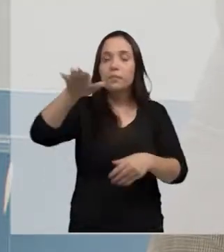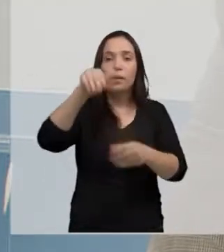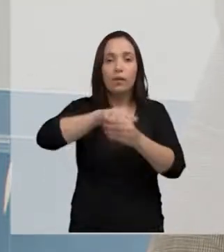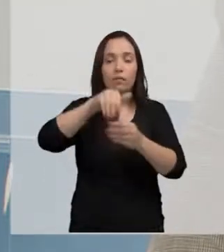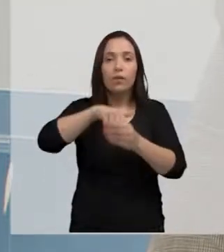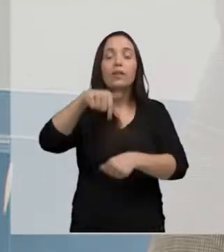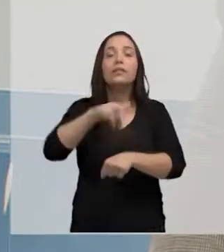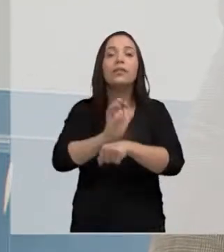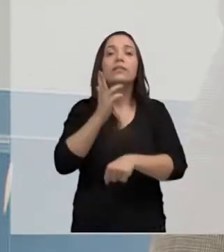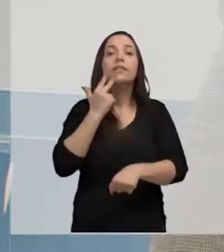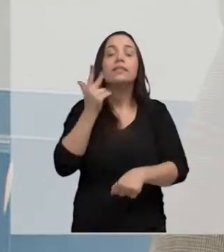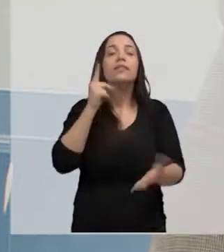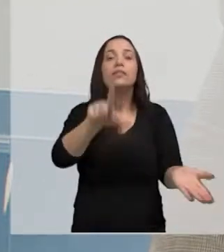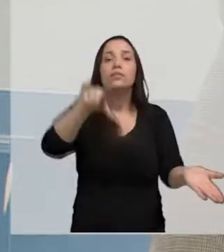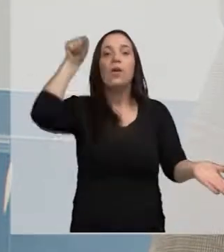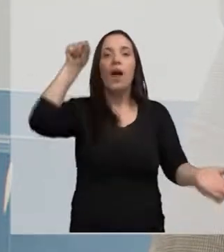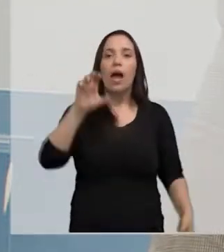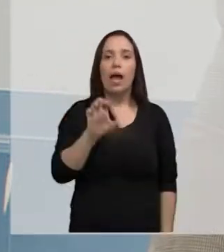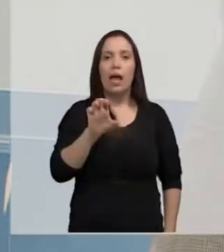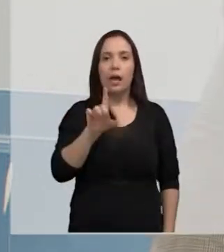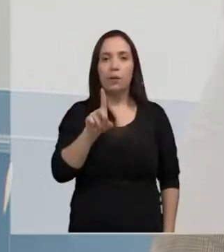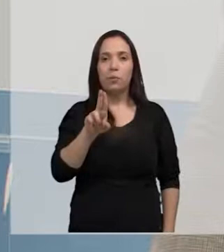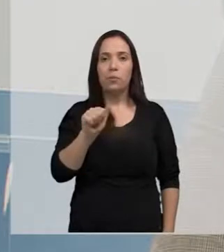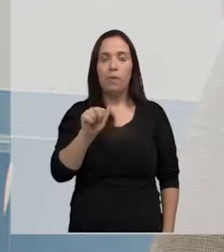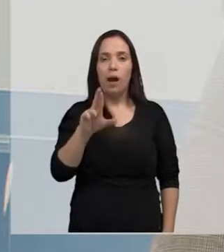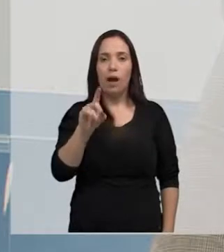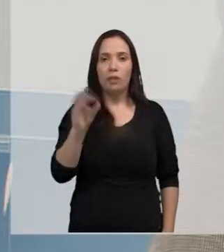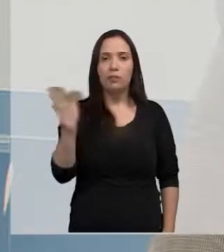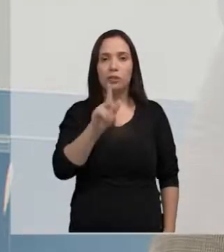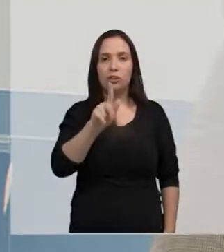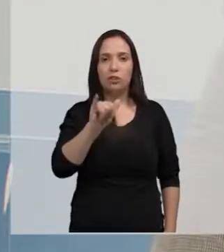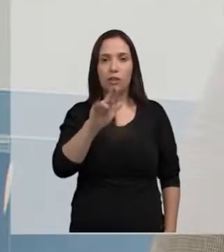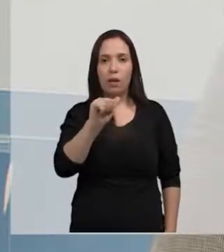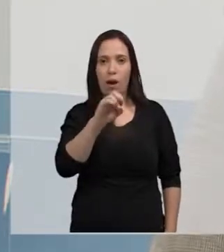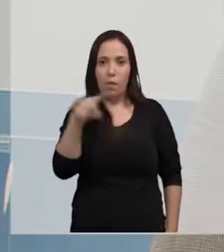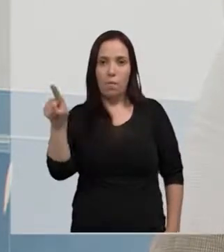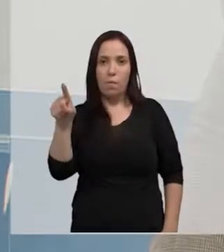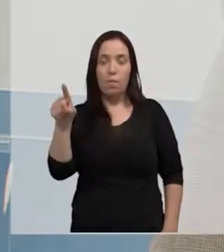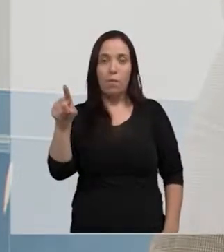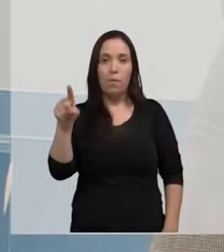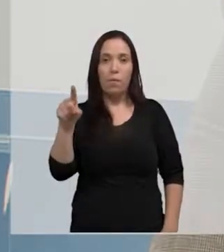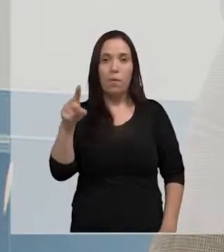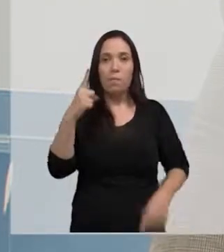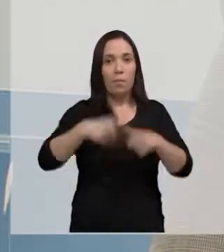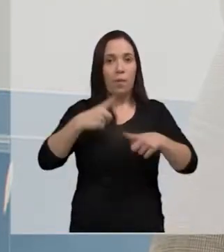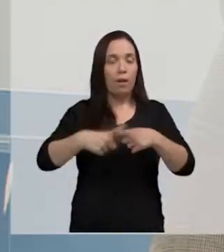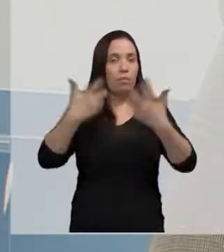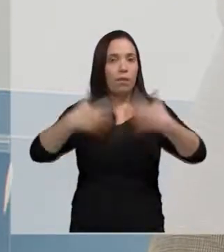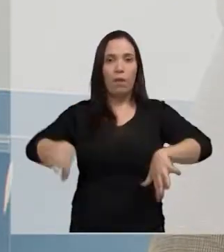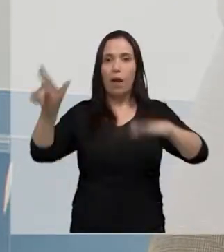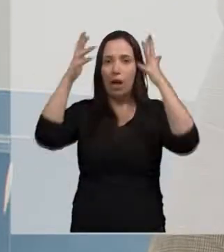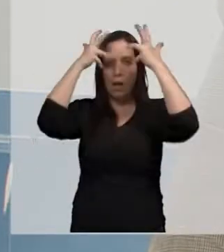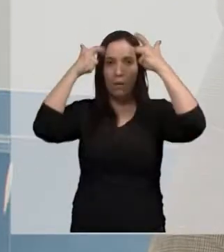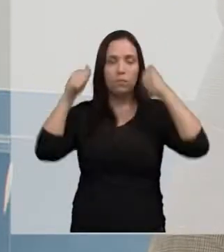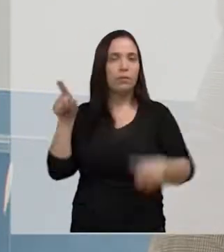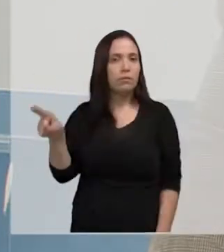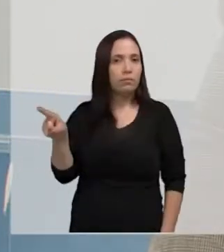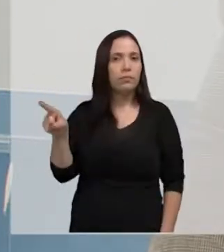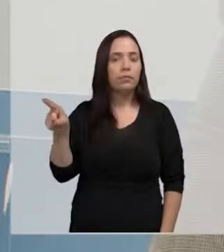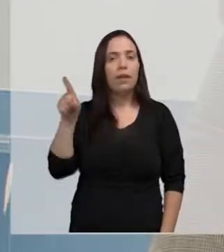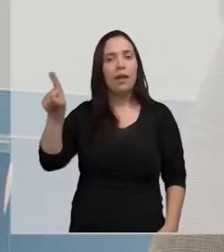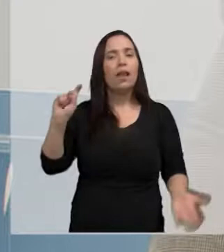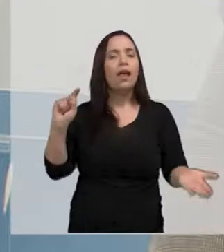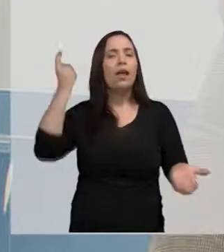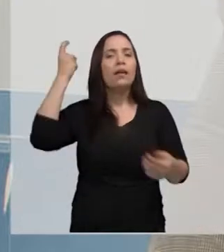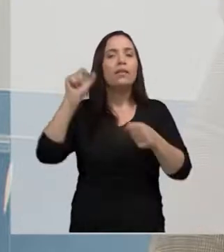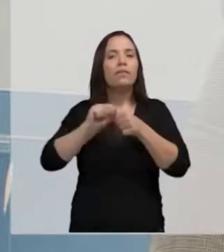eleitorado do estado de Ceará elegesse Eduardo Girão, em detrimento ao Eunício, por questão de atitudes